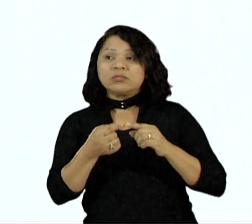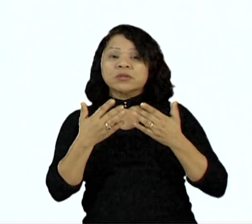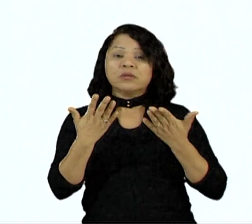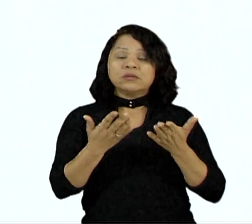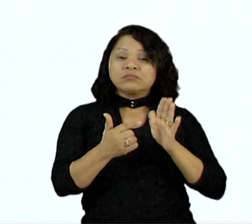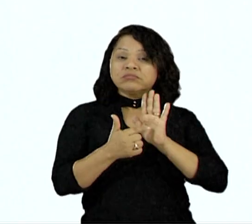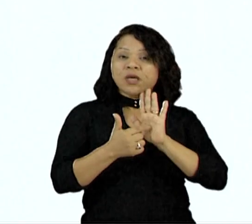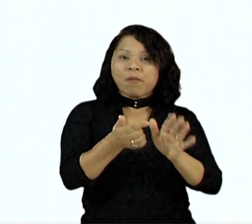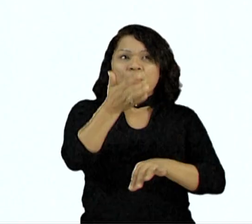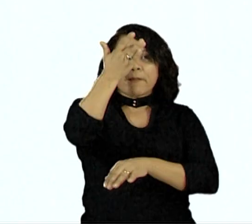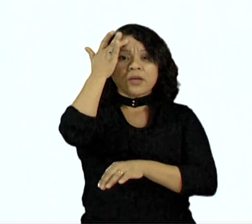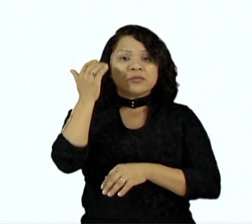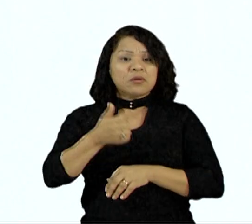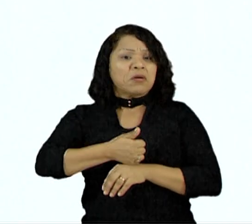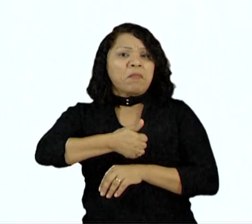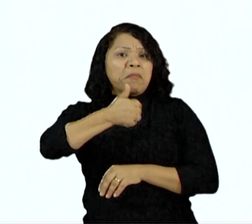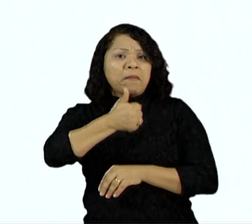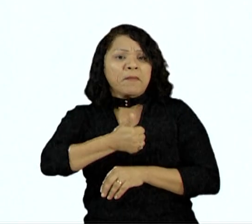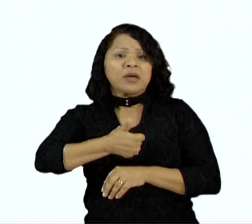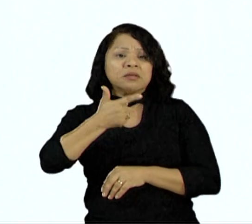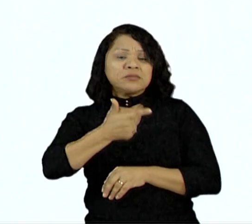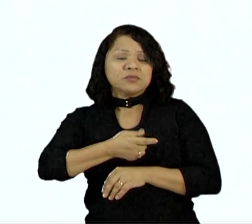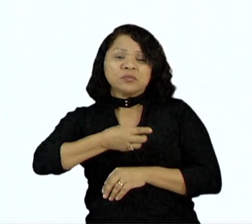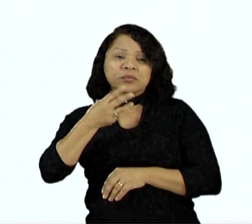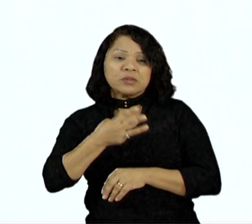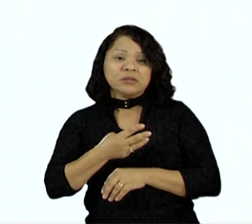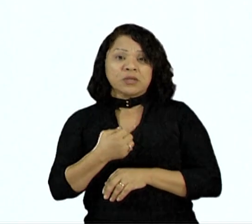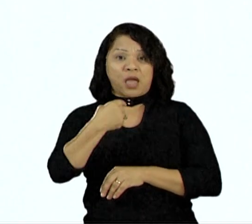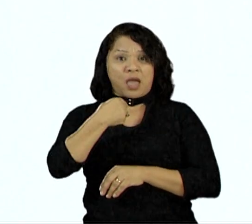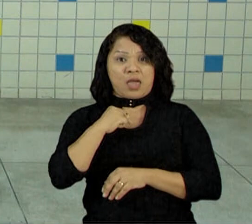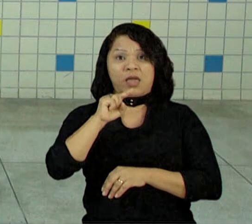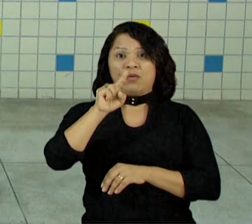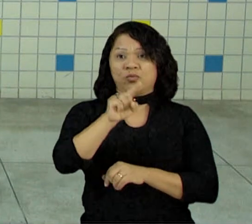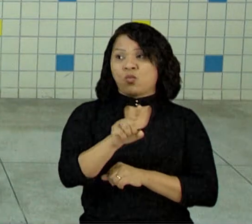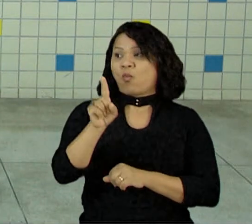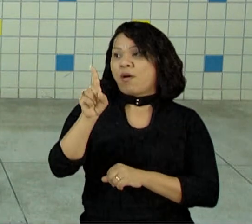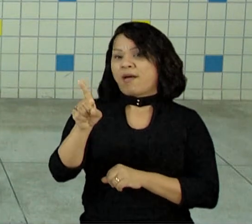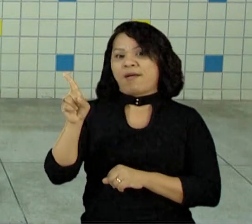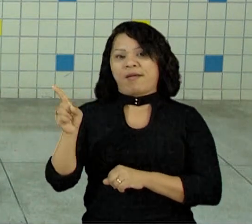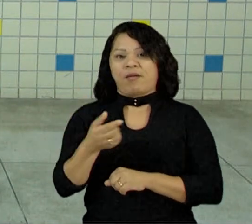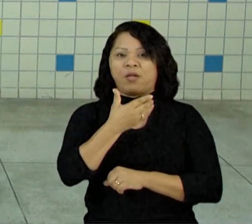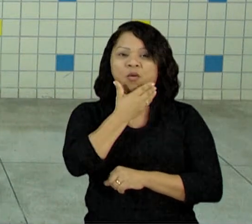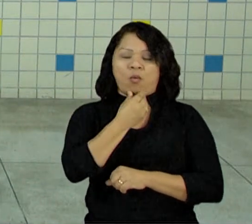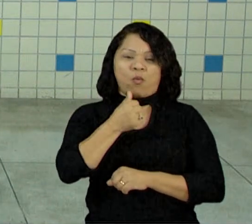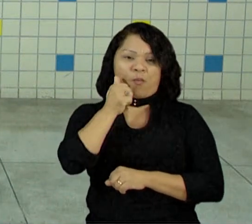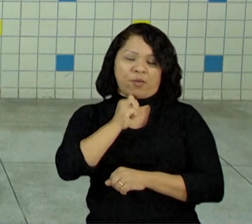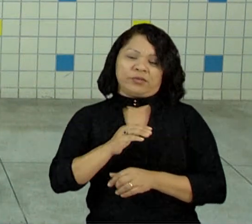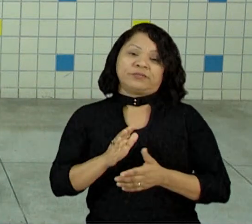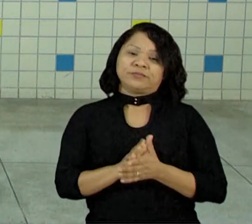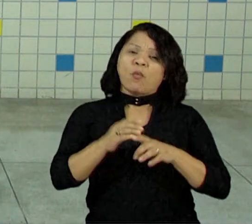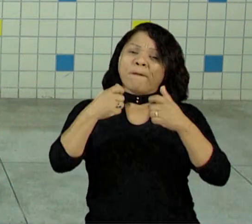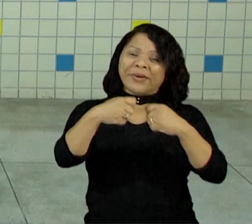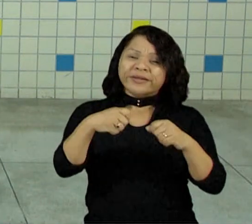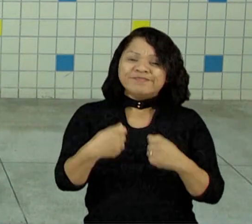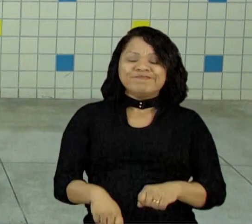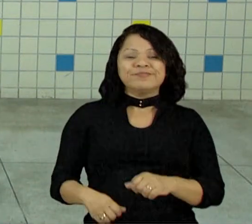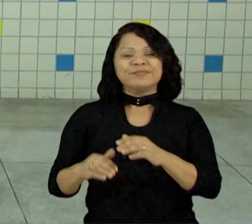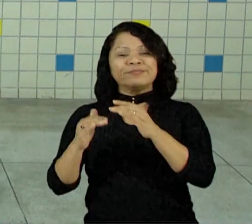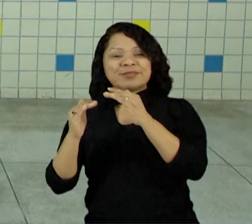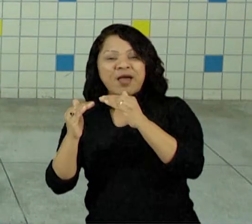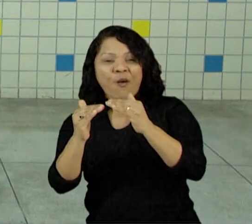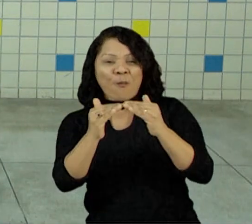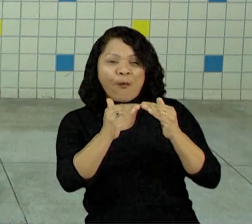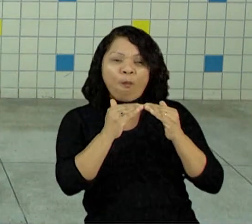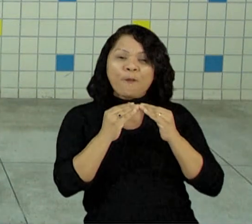é primeira, segunda ou terceira, se é eu, tu ou ele e ela. Então, precisa concordar tudo junto